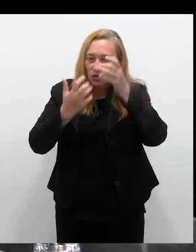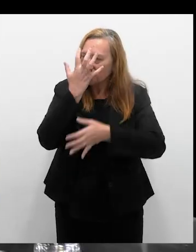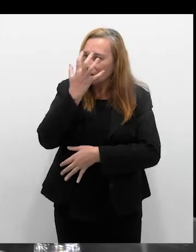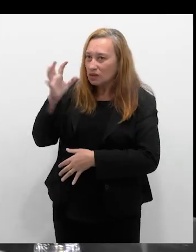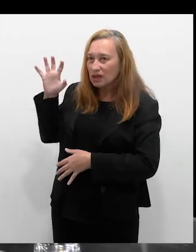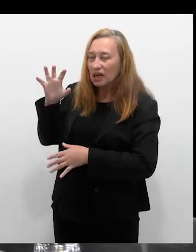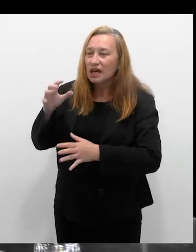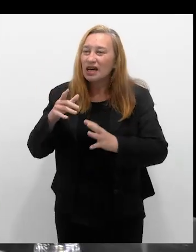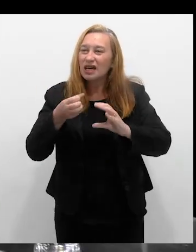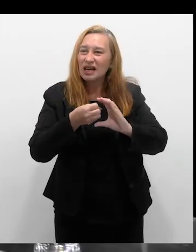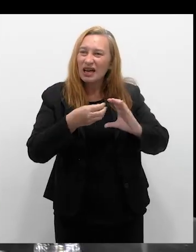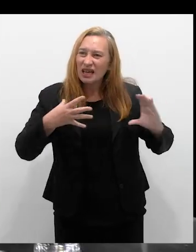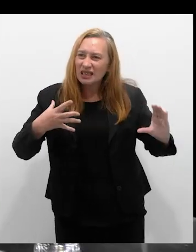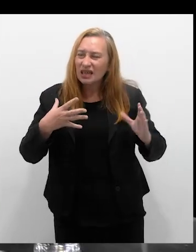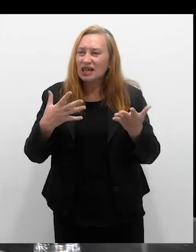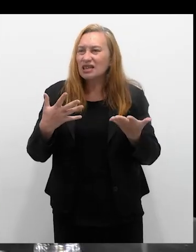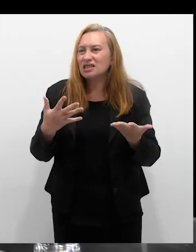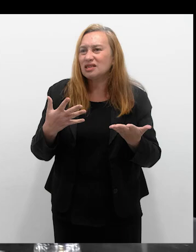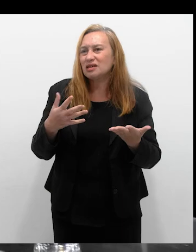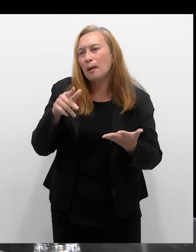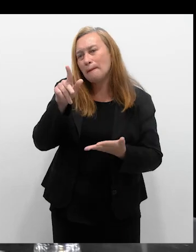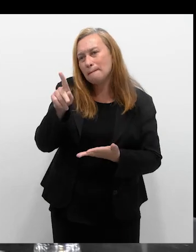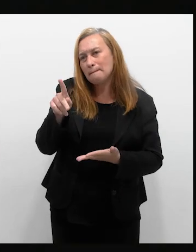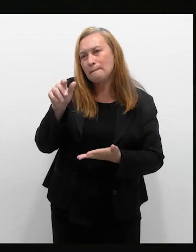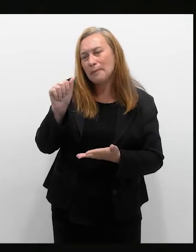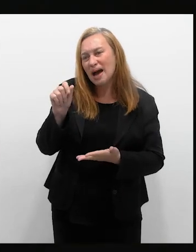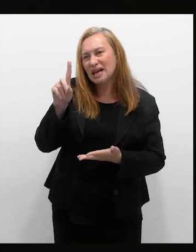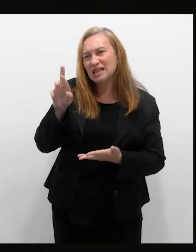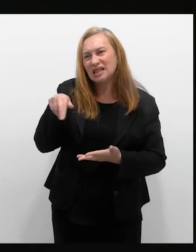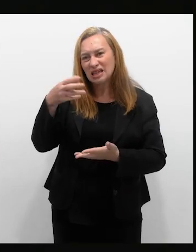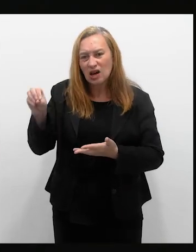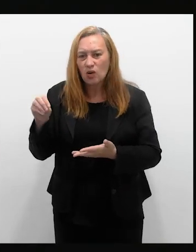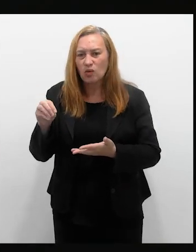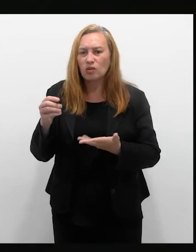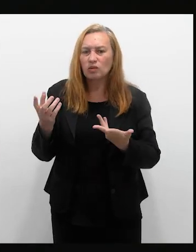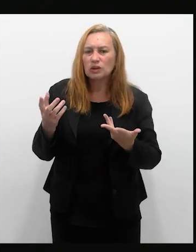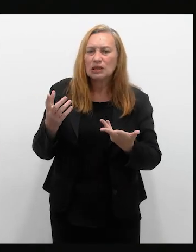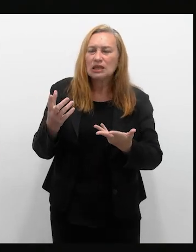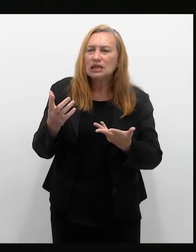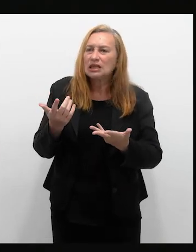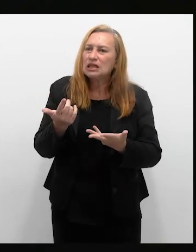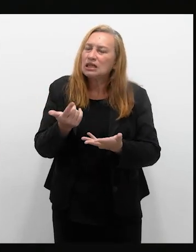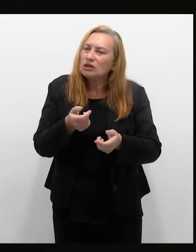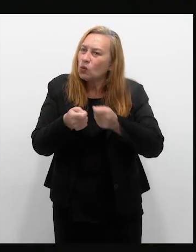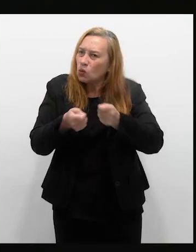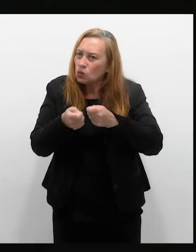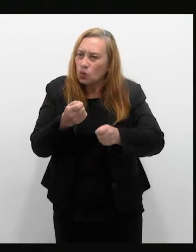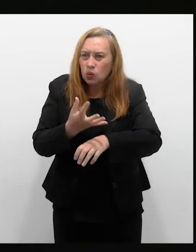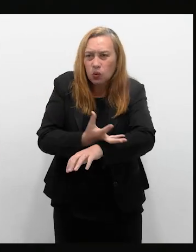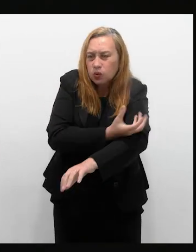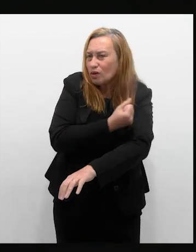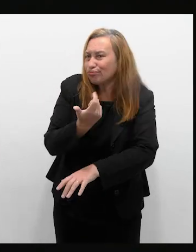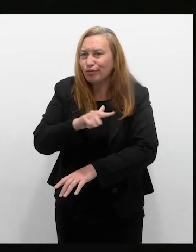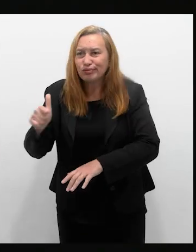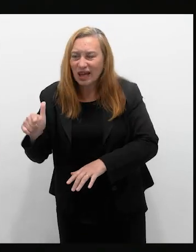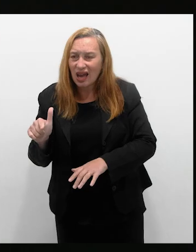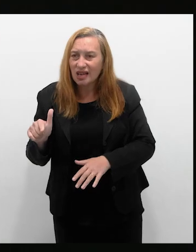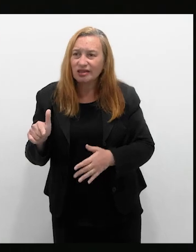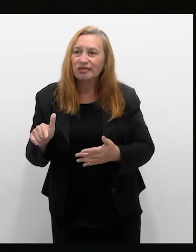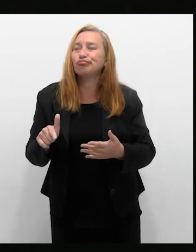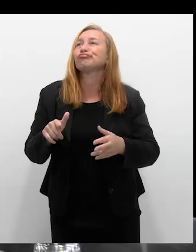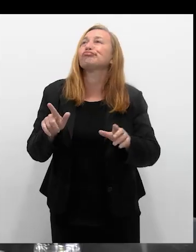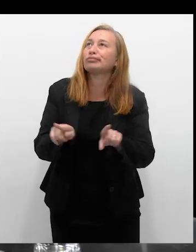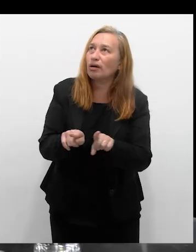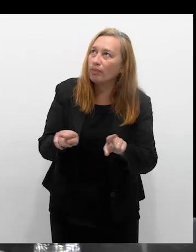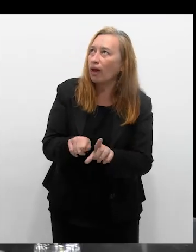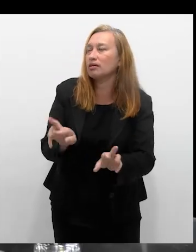transtorno caracterizado por um padrão, né, abrangente de instabilidade emocional e instabilidade tanto